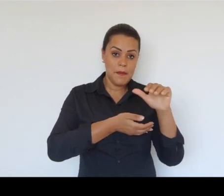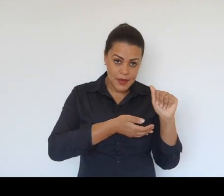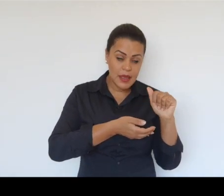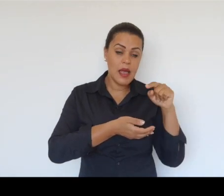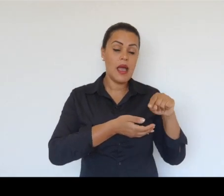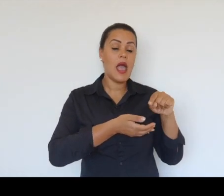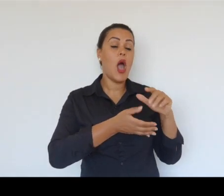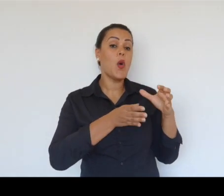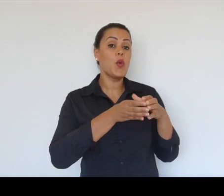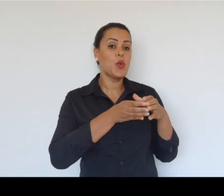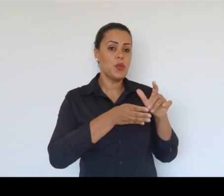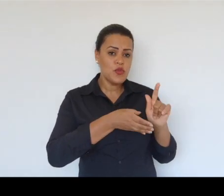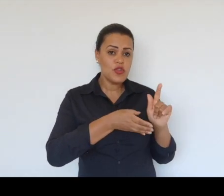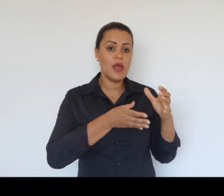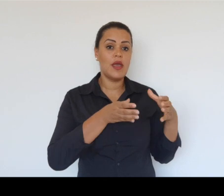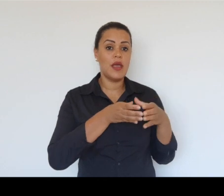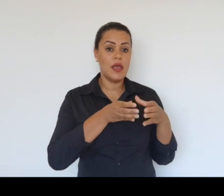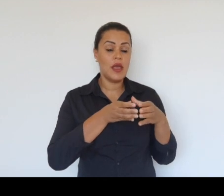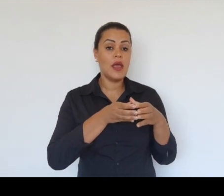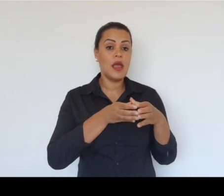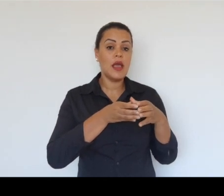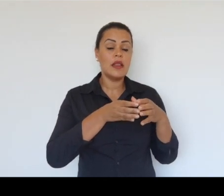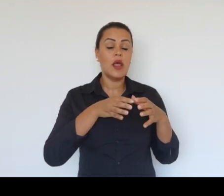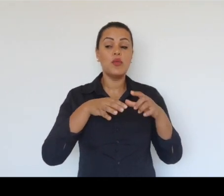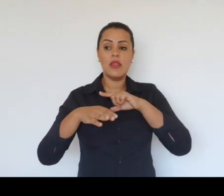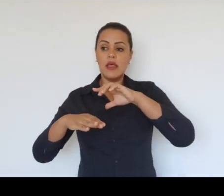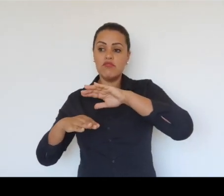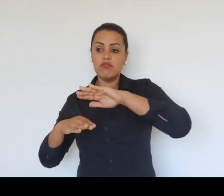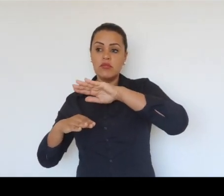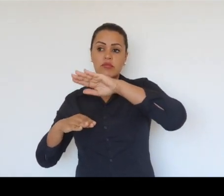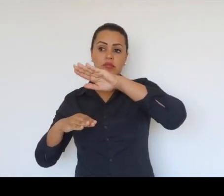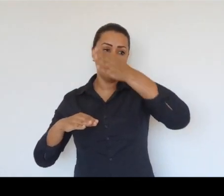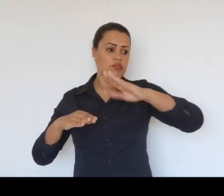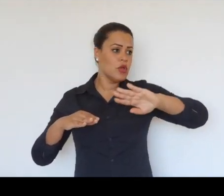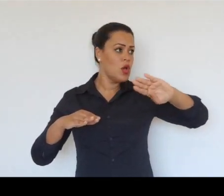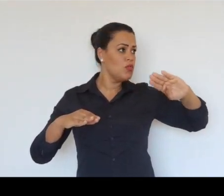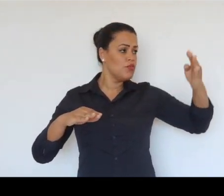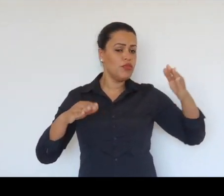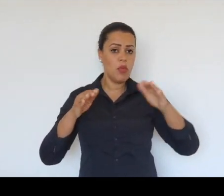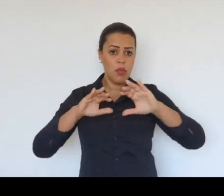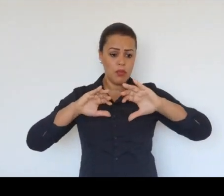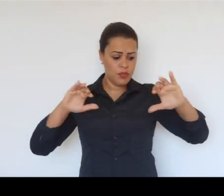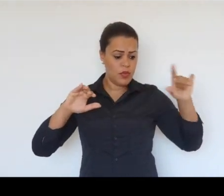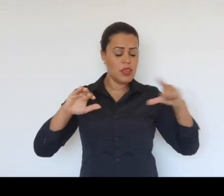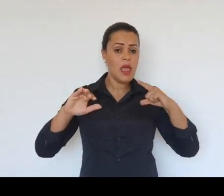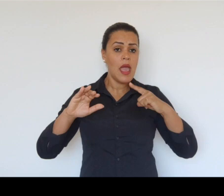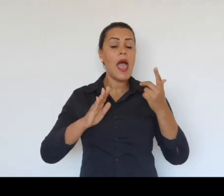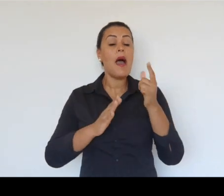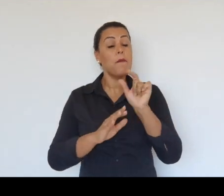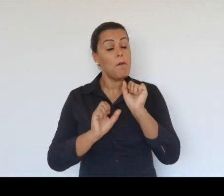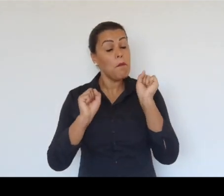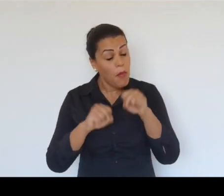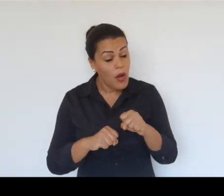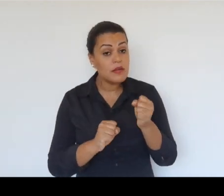um grupo G. Como nós temos sítio G nas 2 extremidades da costa, pode ser que essa pintura esteja associada